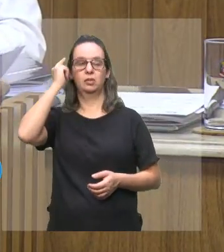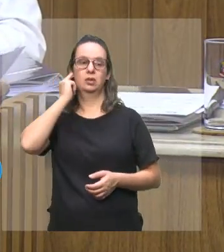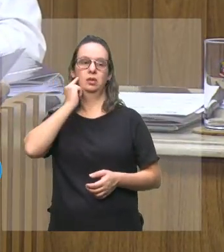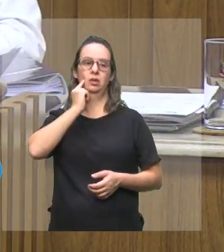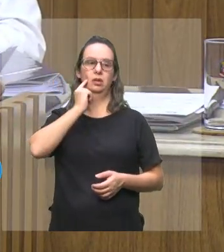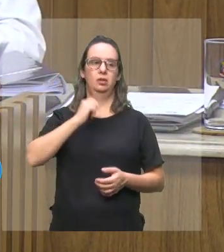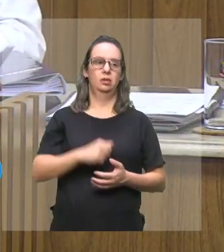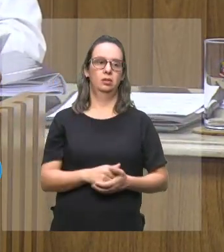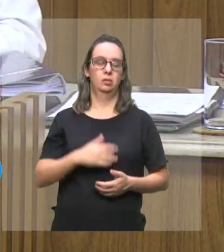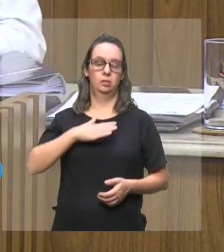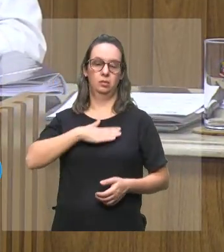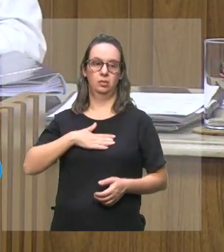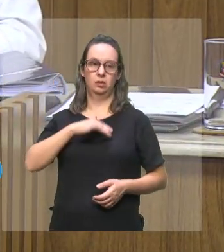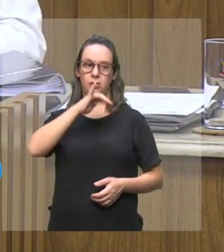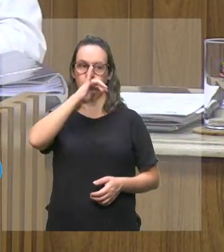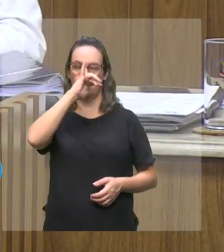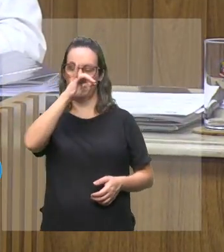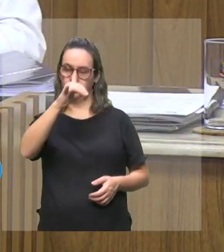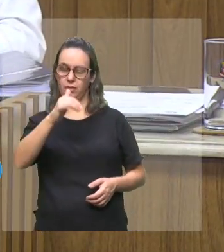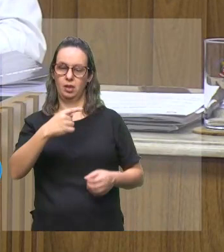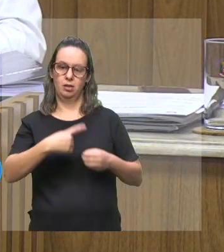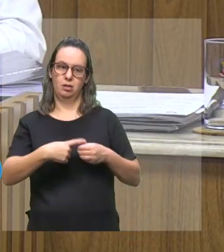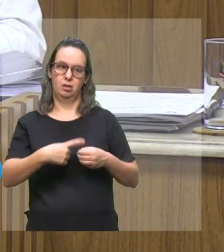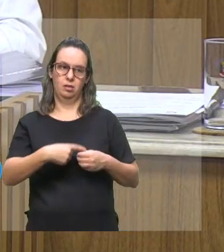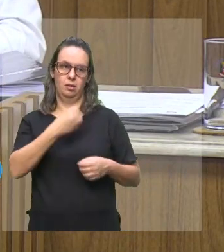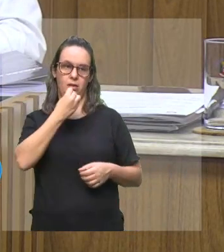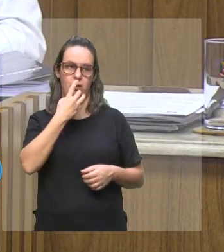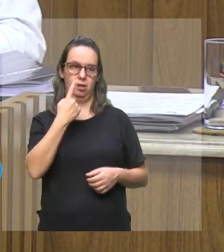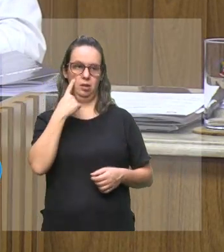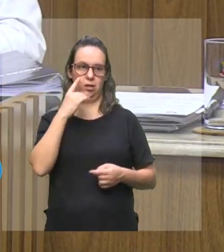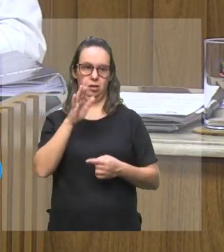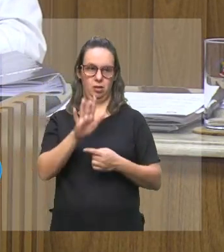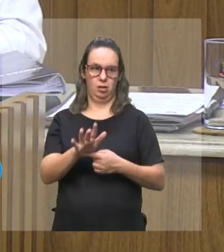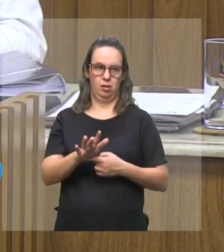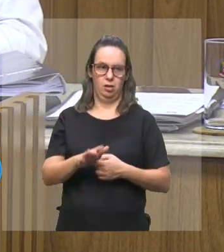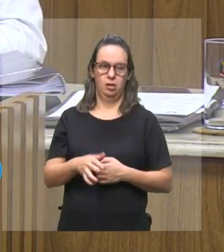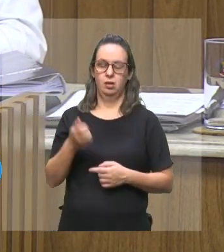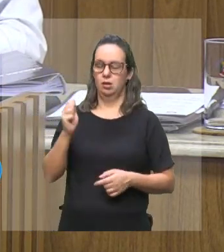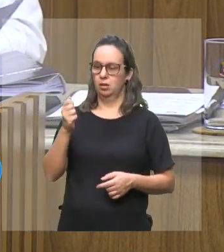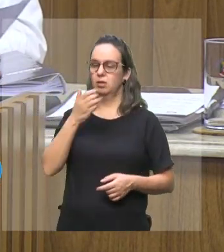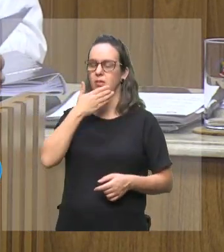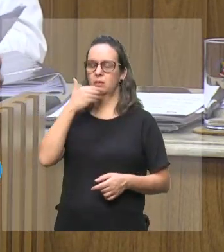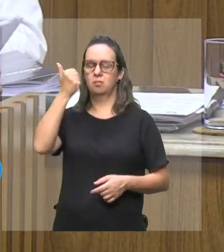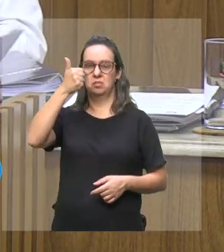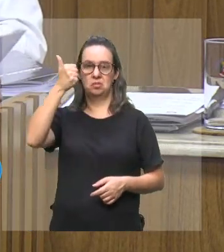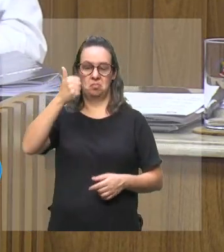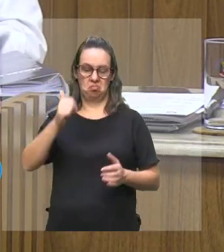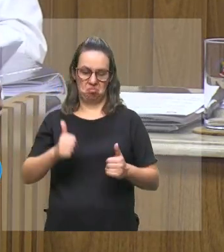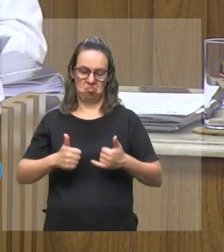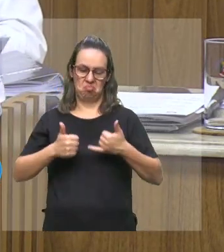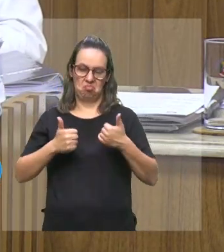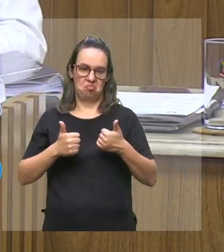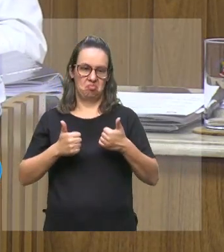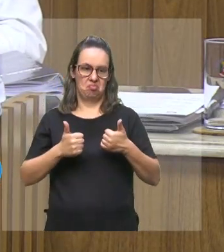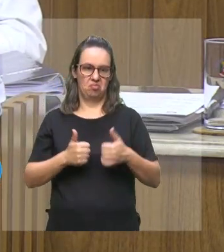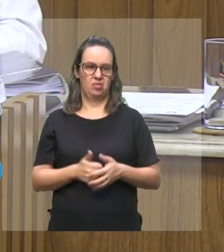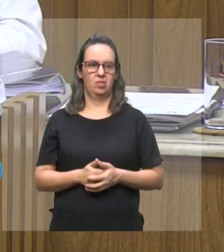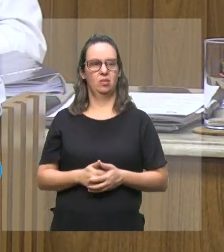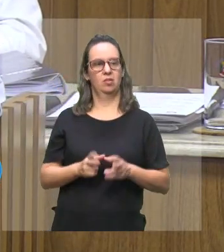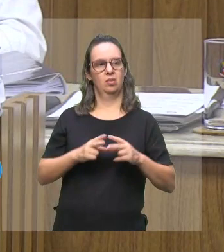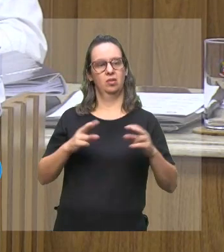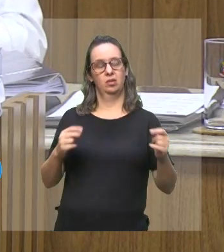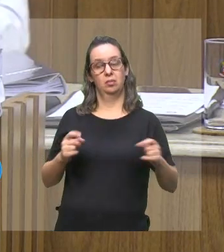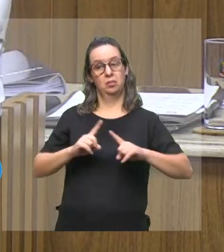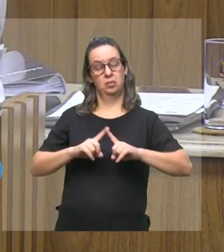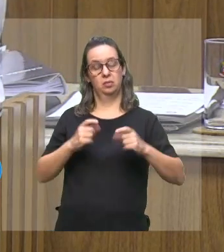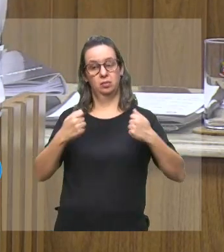da cidade bem cuidada. Eu acho que a CIS realmente tem alguns pontos que ela melhorou, mas a gente tem que atacar e